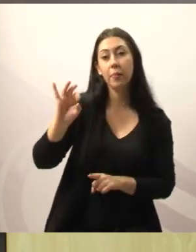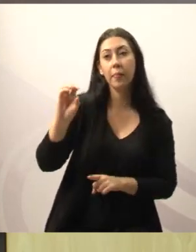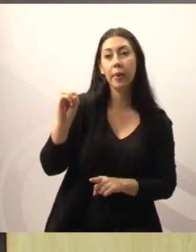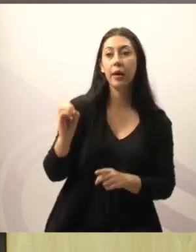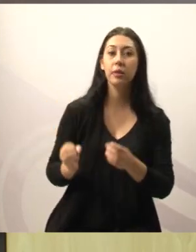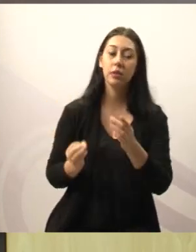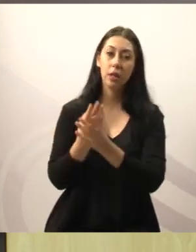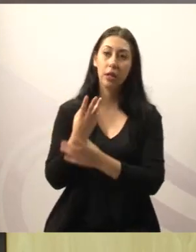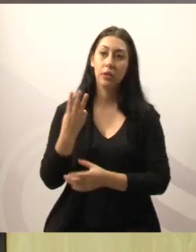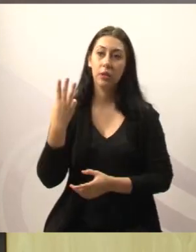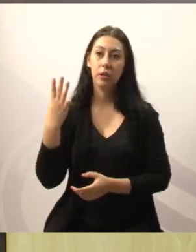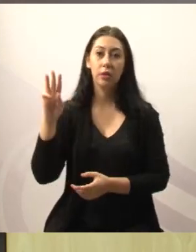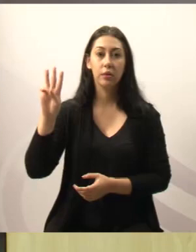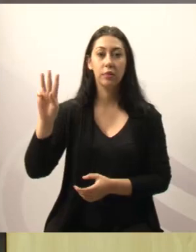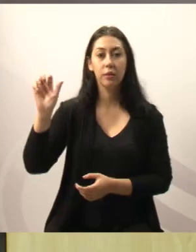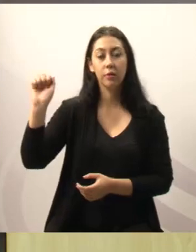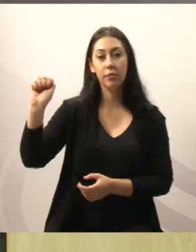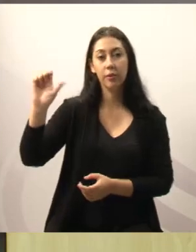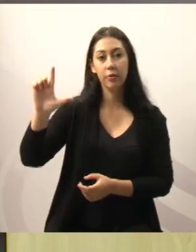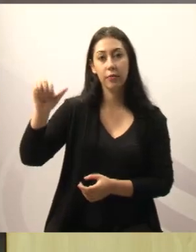presidente, foi solicitado votação.